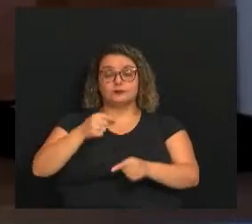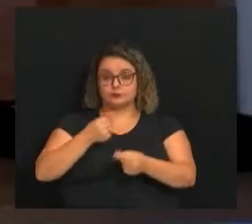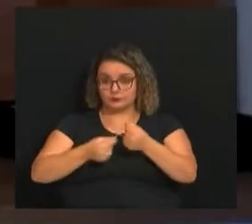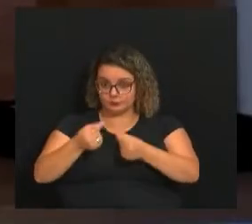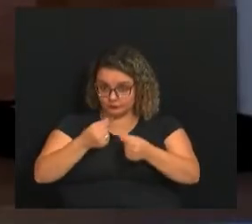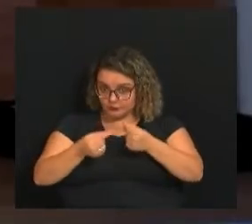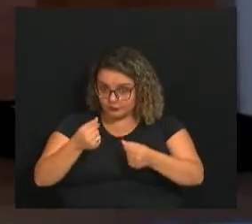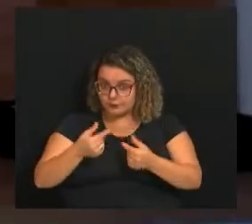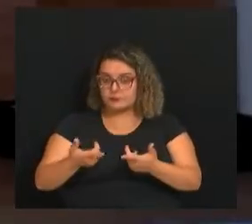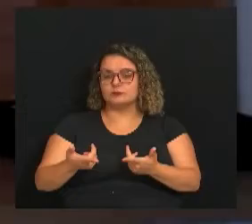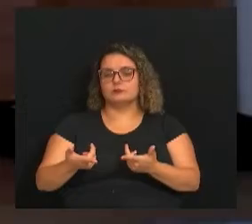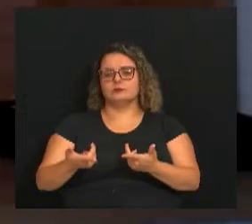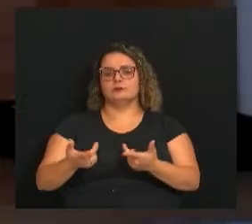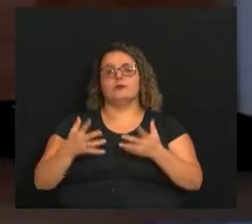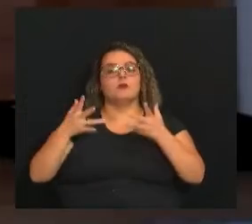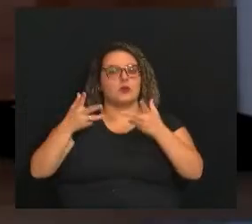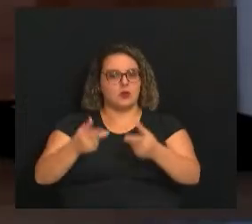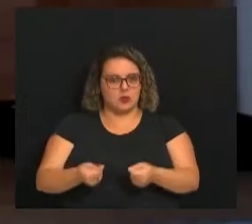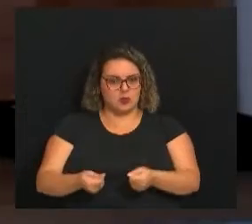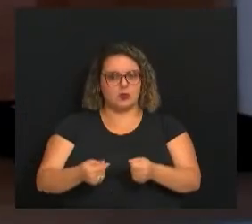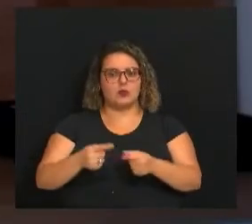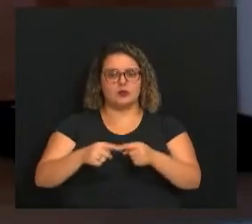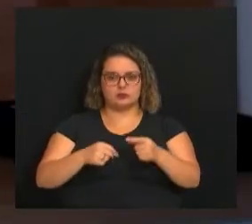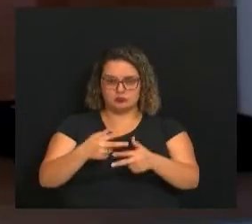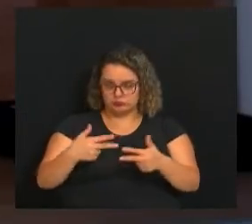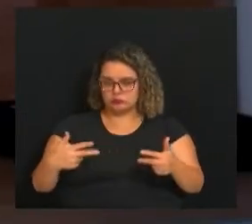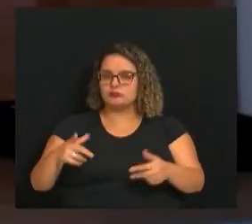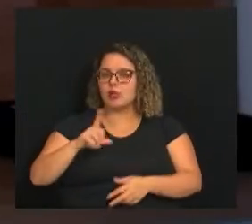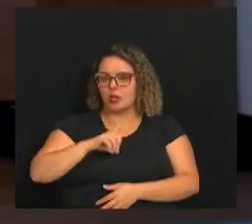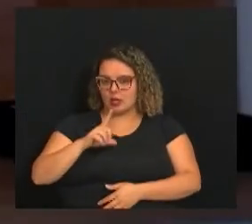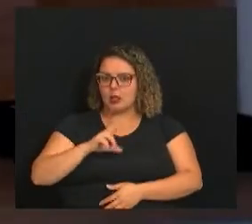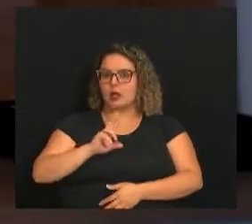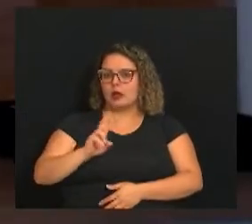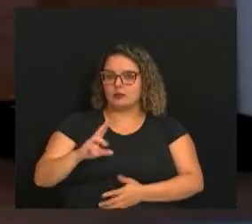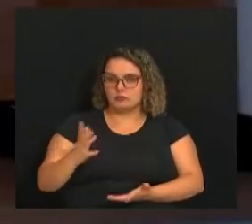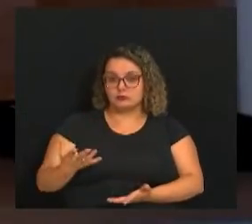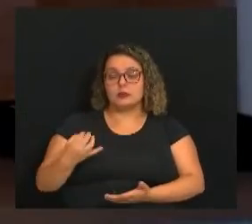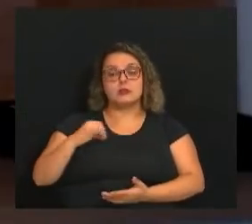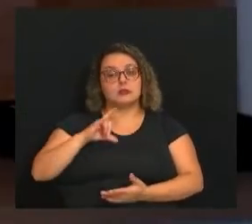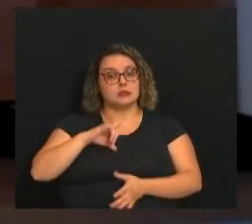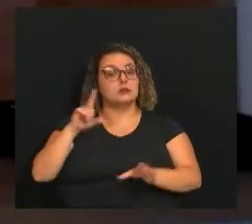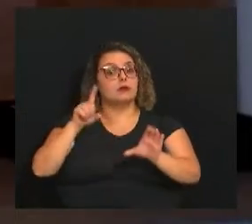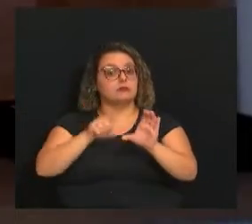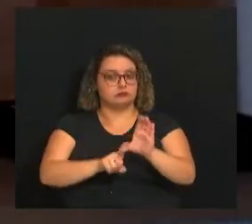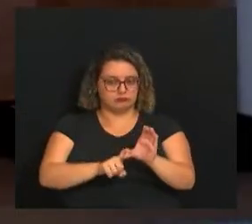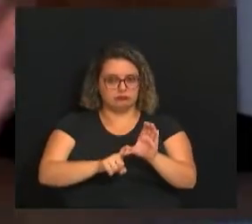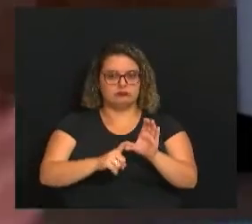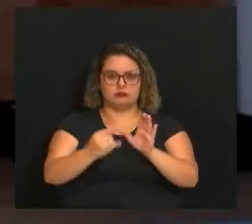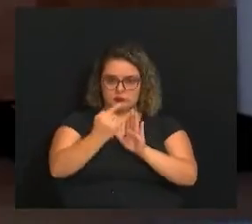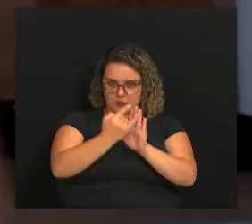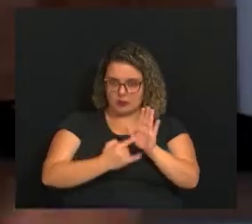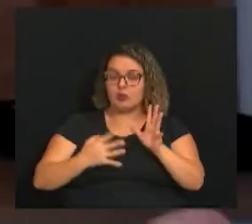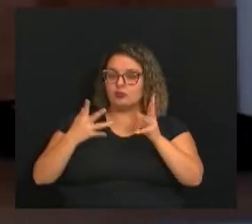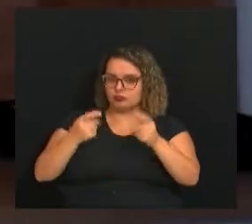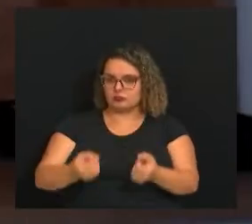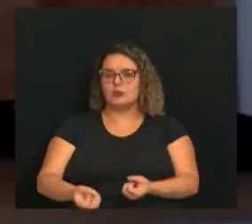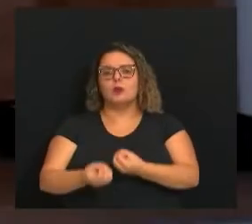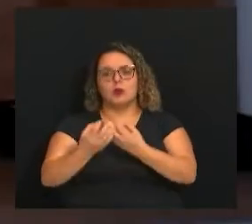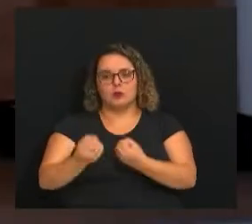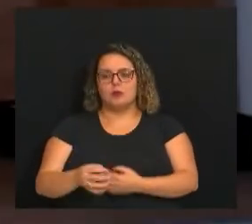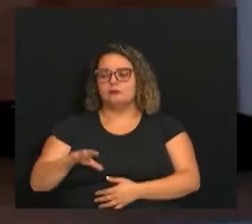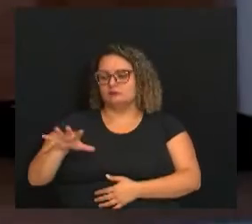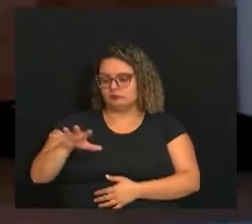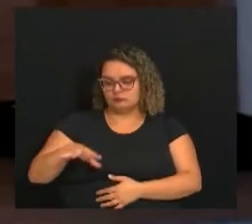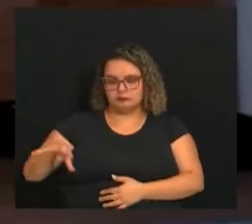de despesas e patrimoniais do dependente também. Então, se você tem um dependente na sua declaração, todas as informações dele devem